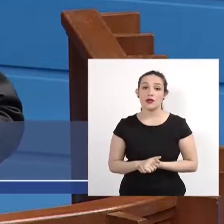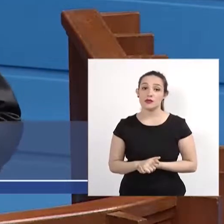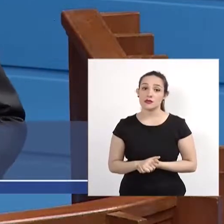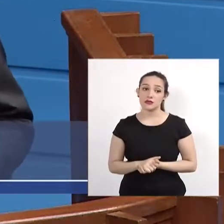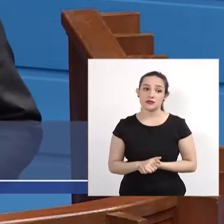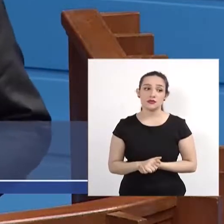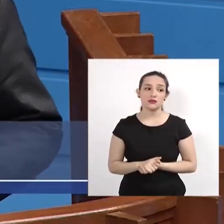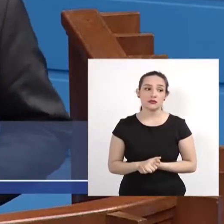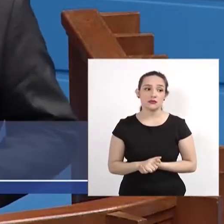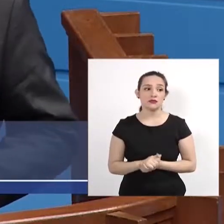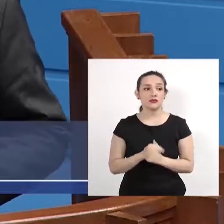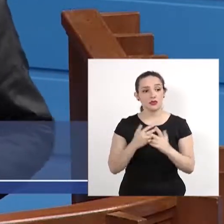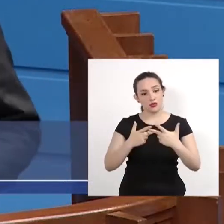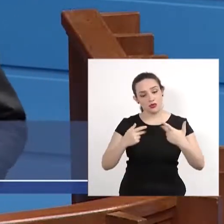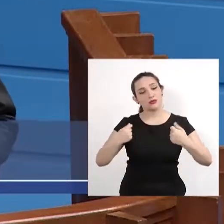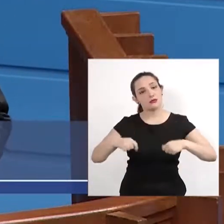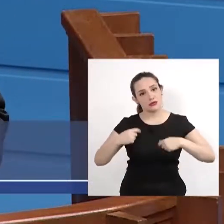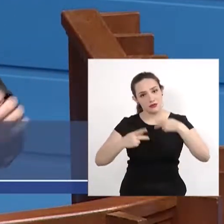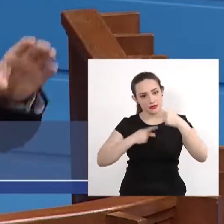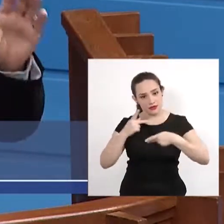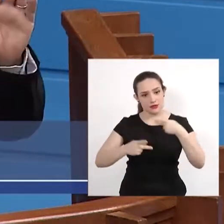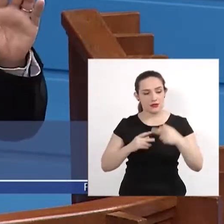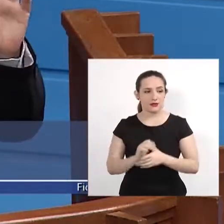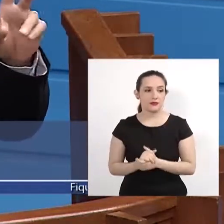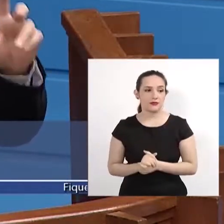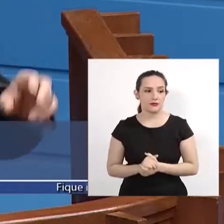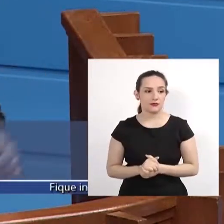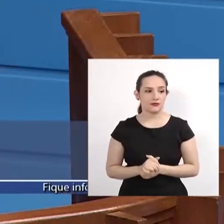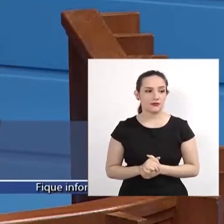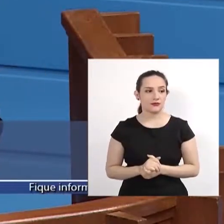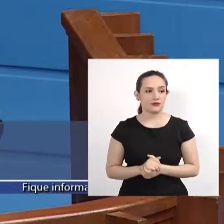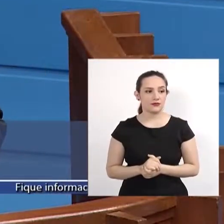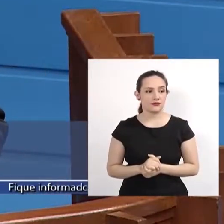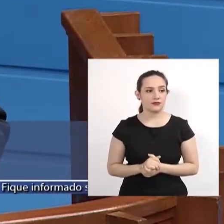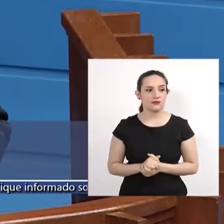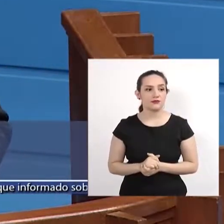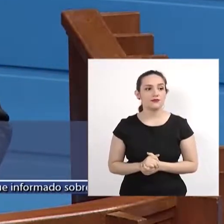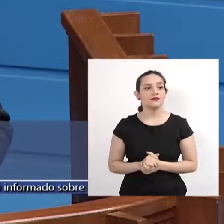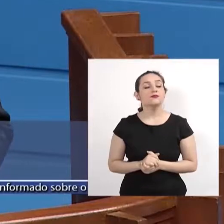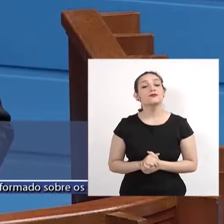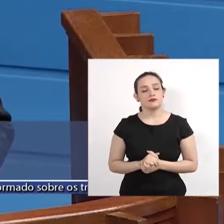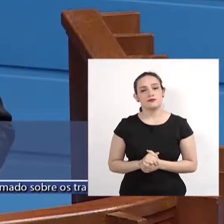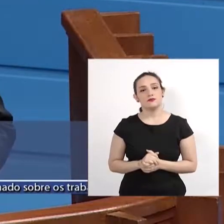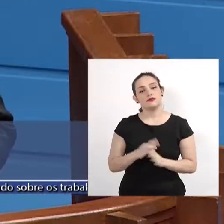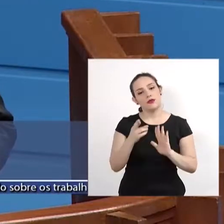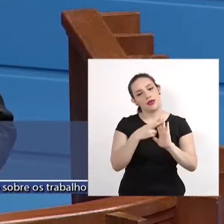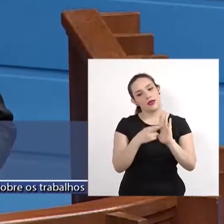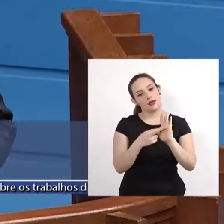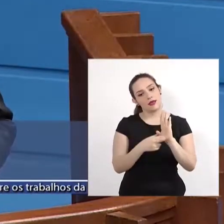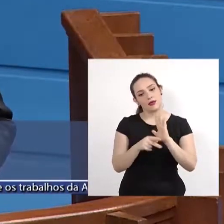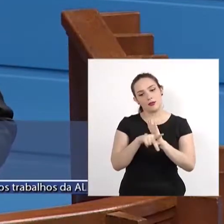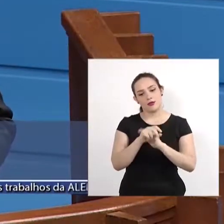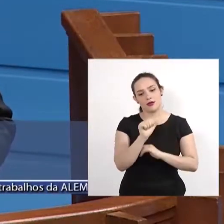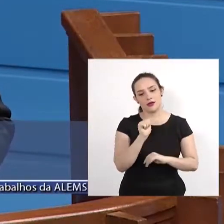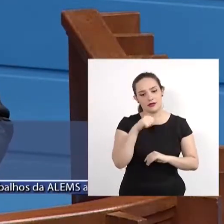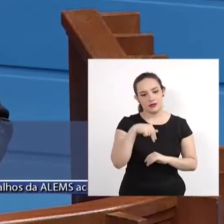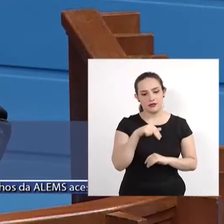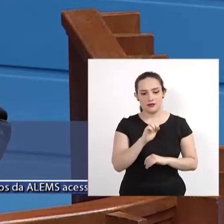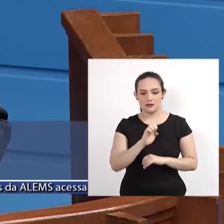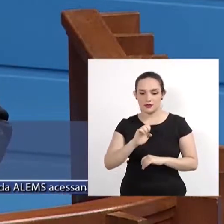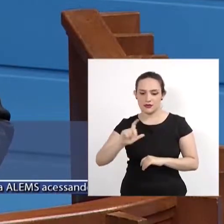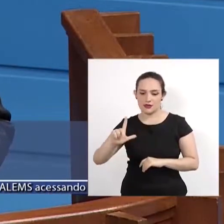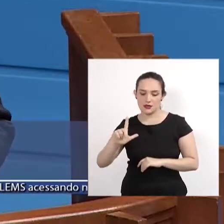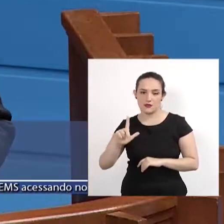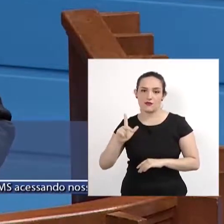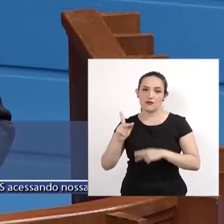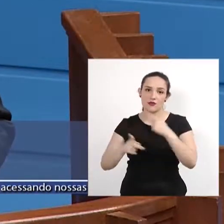já posso mencionar aqui. Segundo o regulamento da ANEEL, todas as concessionárias de energia podem, durante